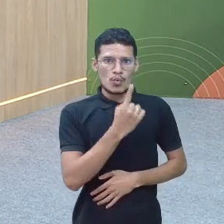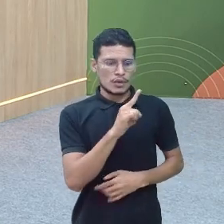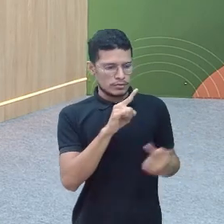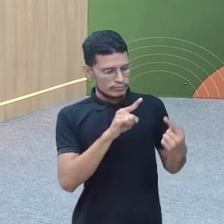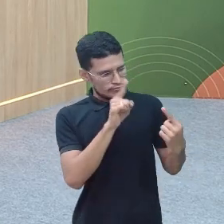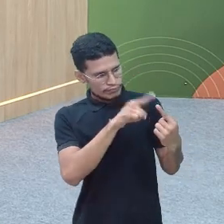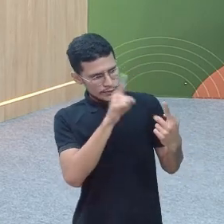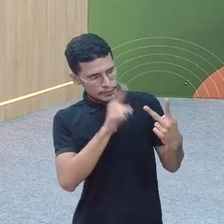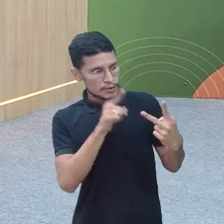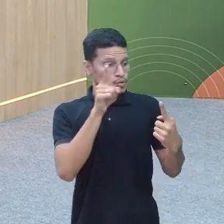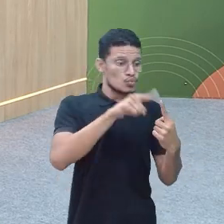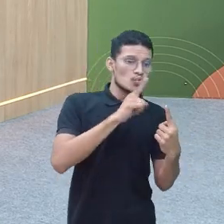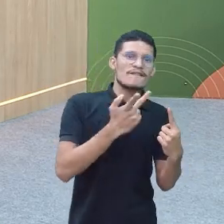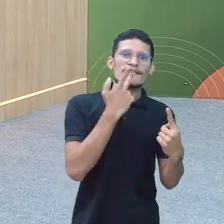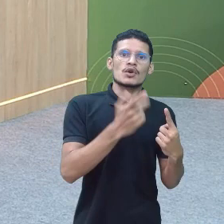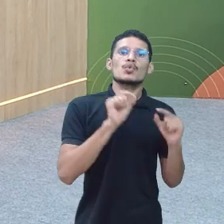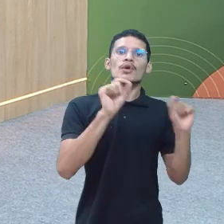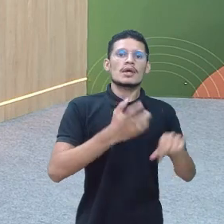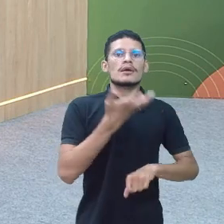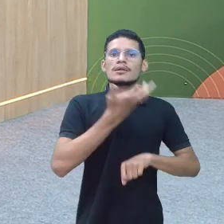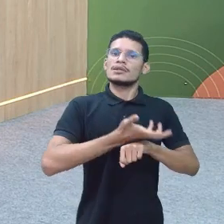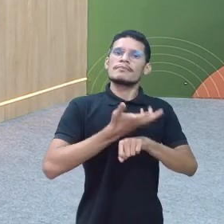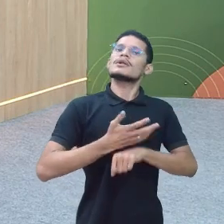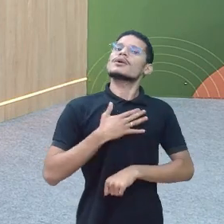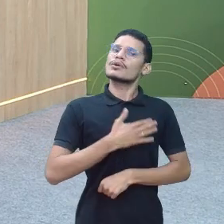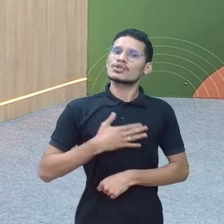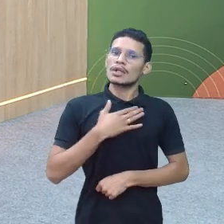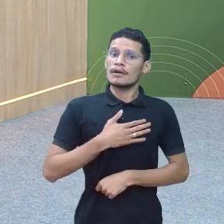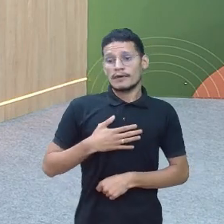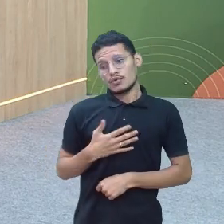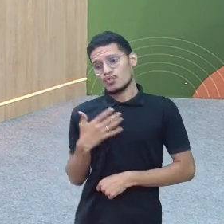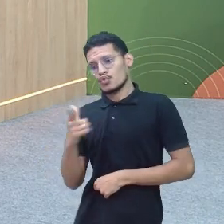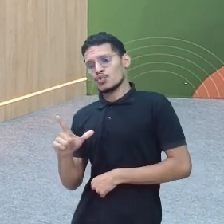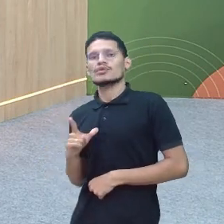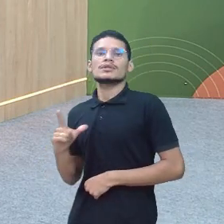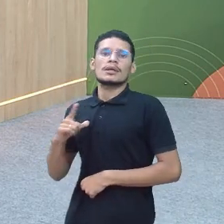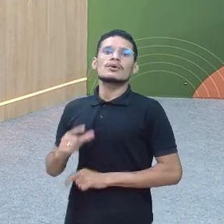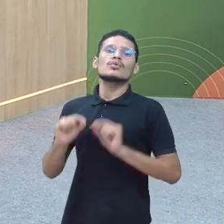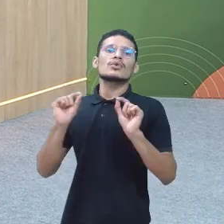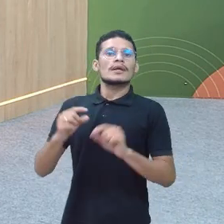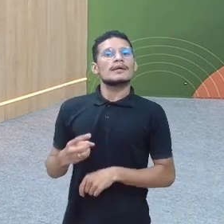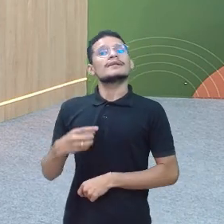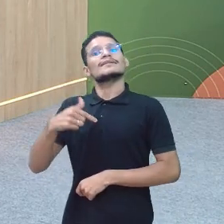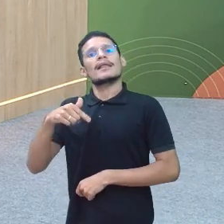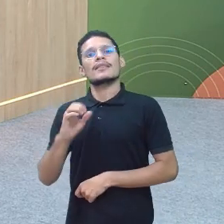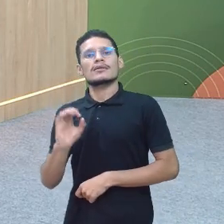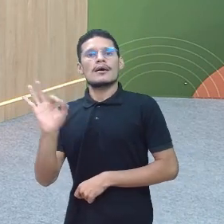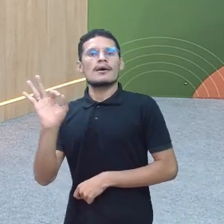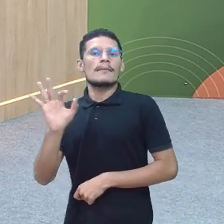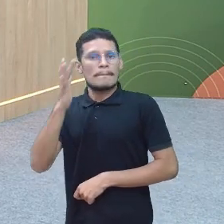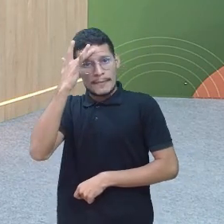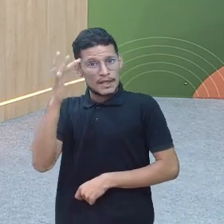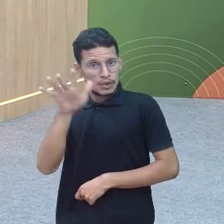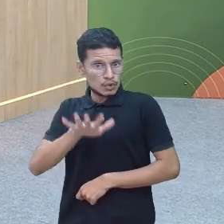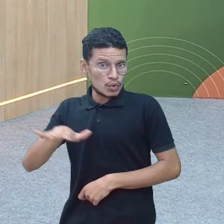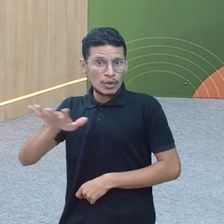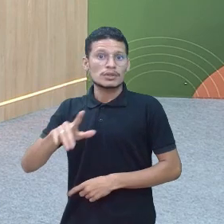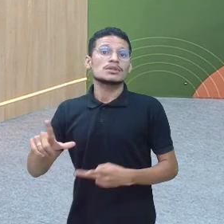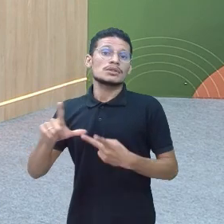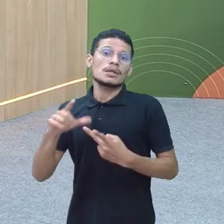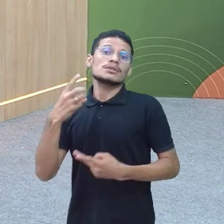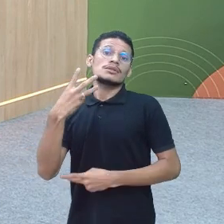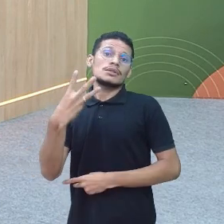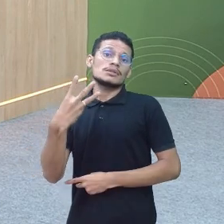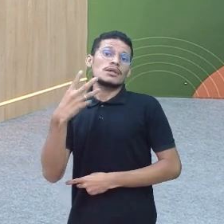disse que preferia essa disciplina aqui. Nesse caso aqui, a minha amostra tem 70 pessoas e